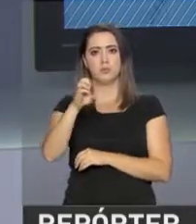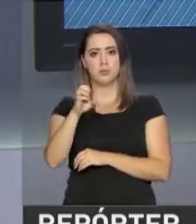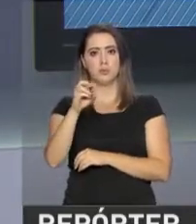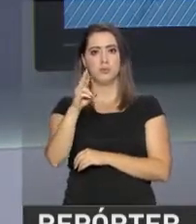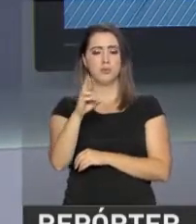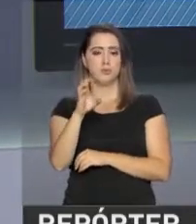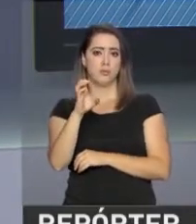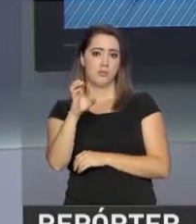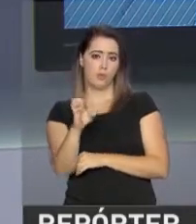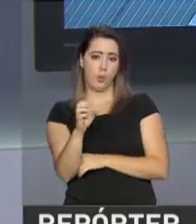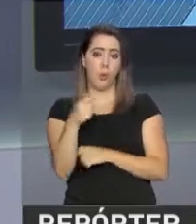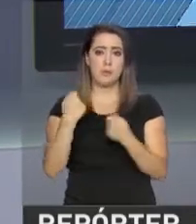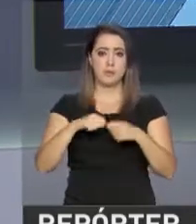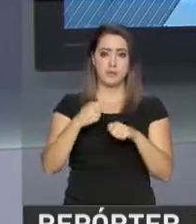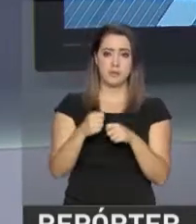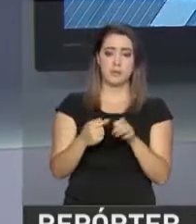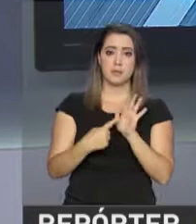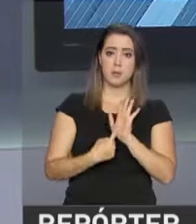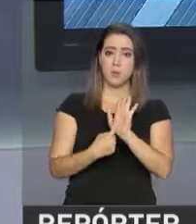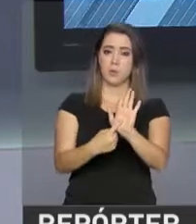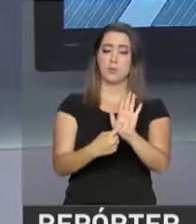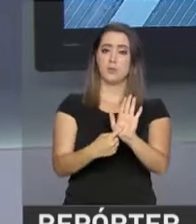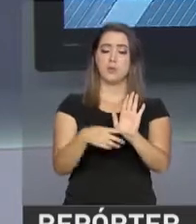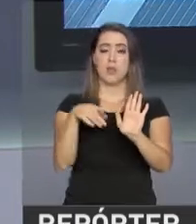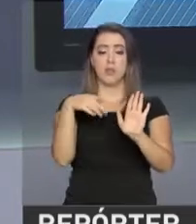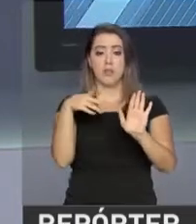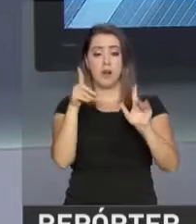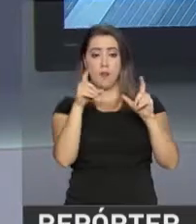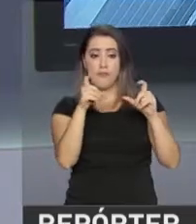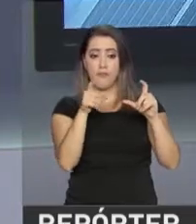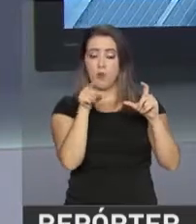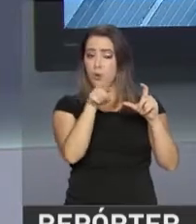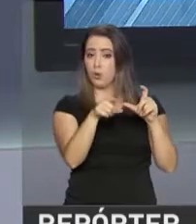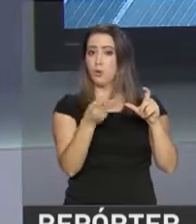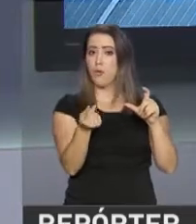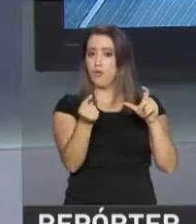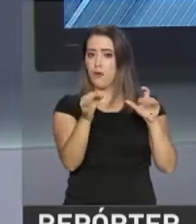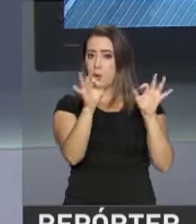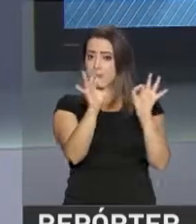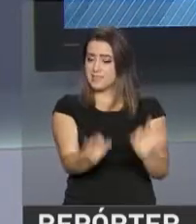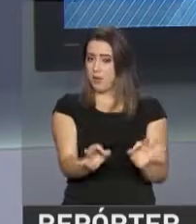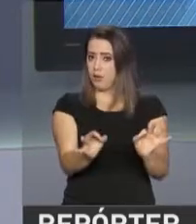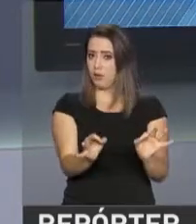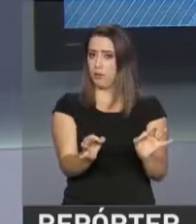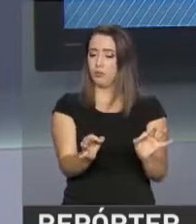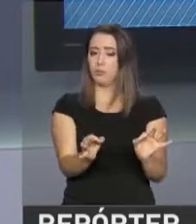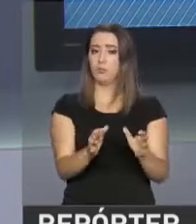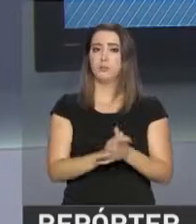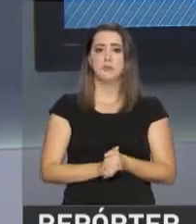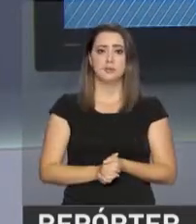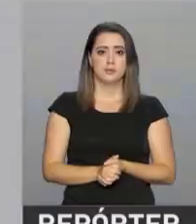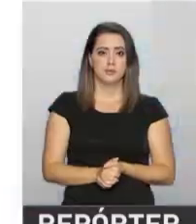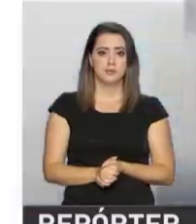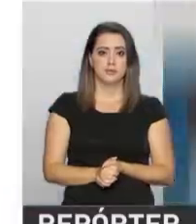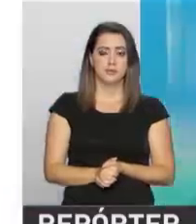atuam na internet a expor em a imagem eo preço av do produto de forma clara e legível